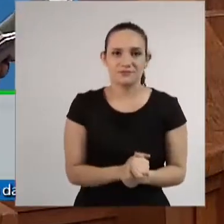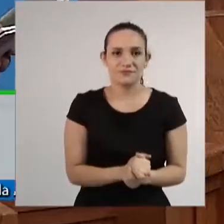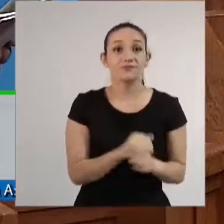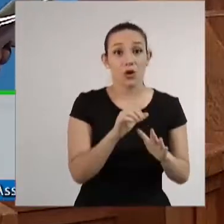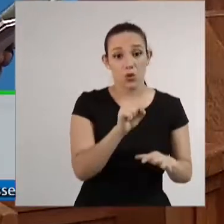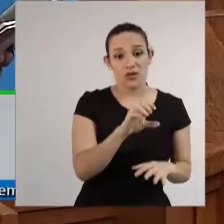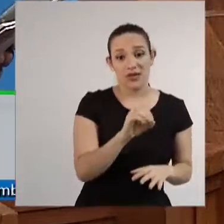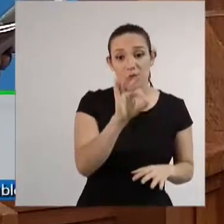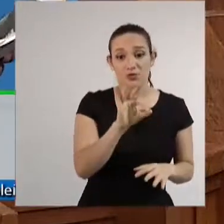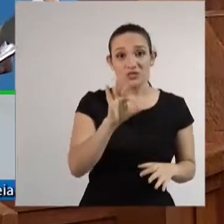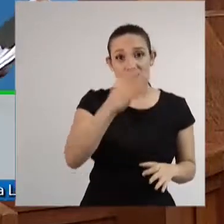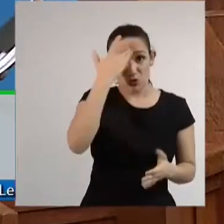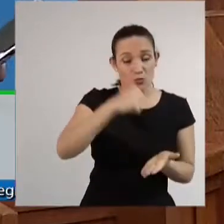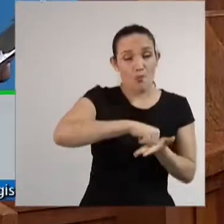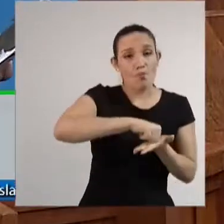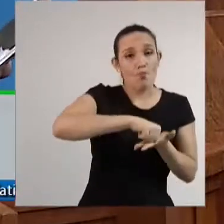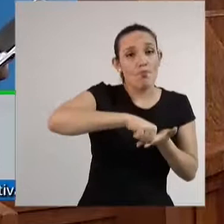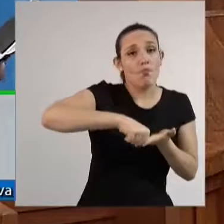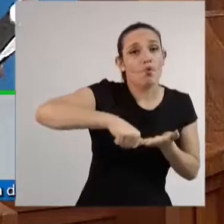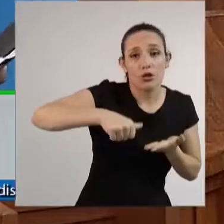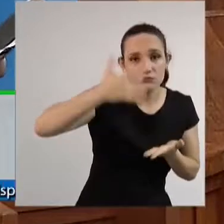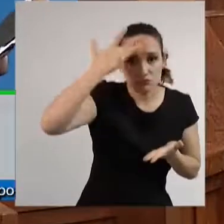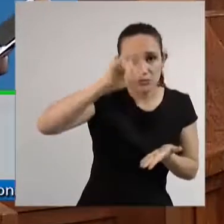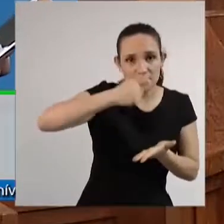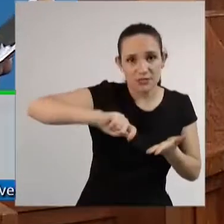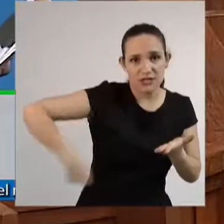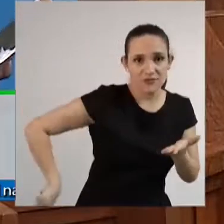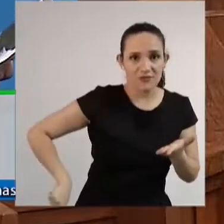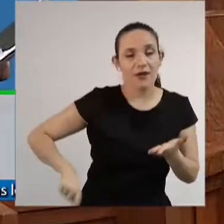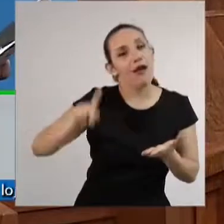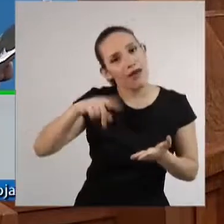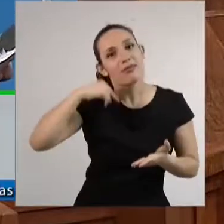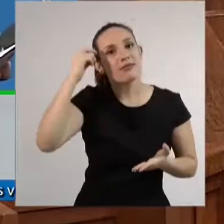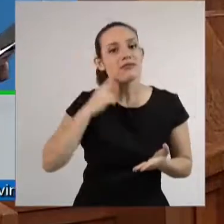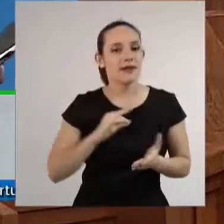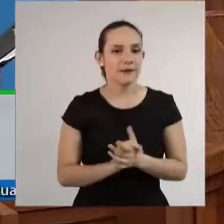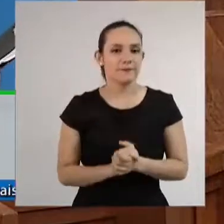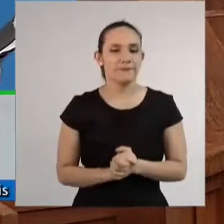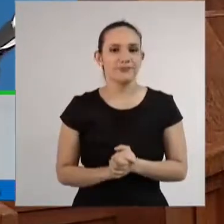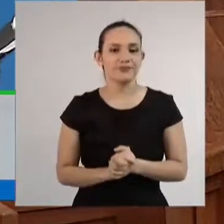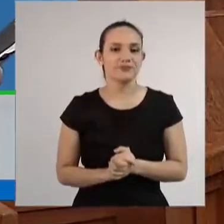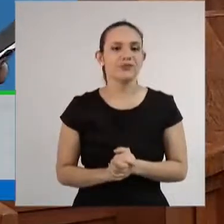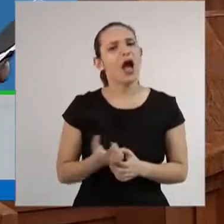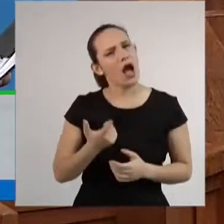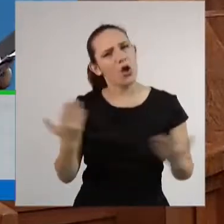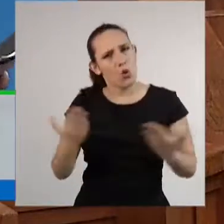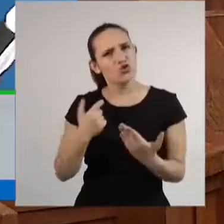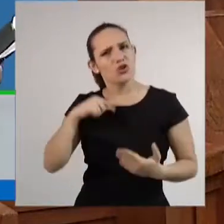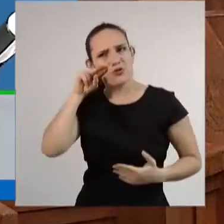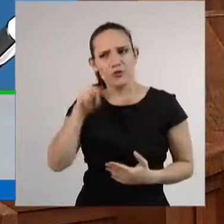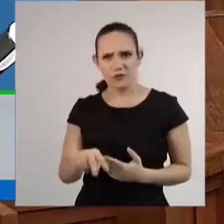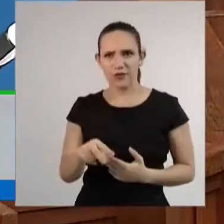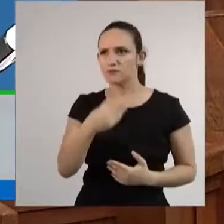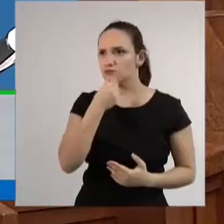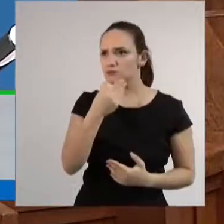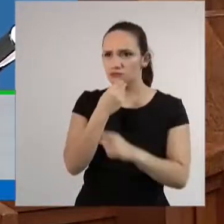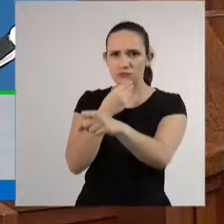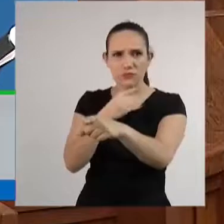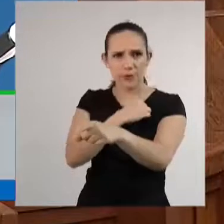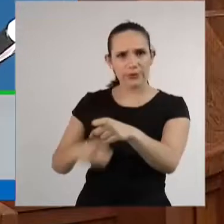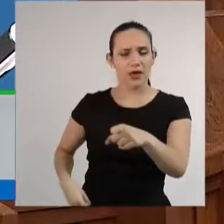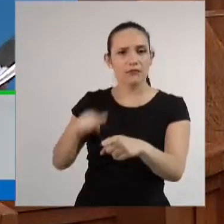são negros. E aí eu vejo o deputado Amarildo Cruz usando uma gravata com as cores da